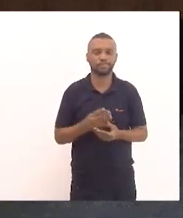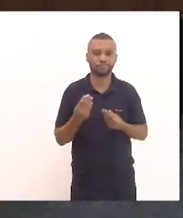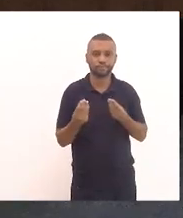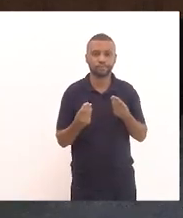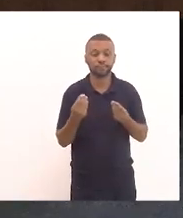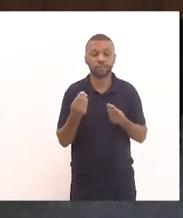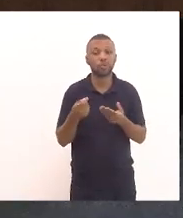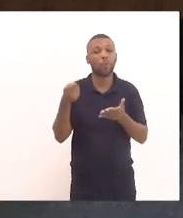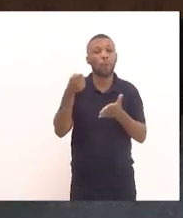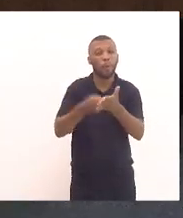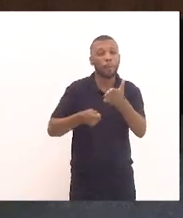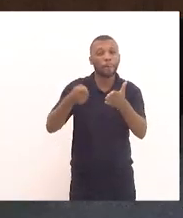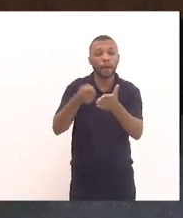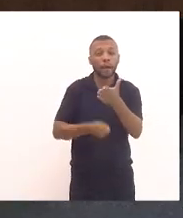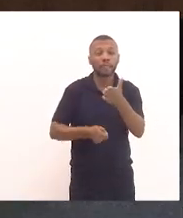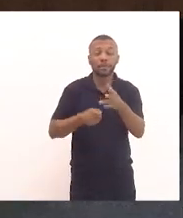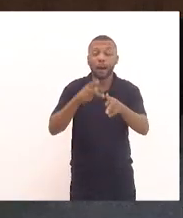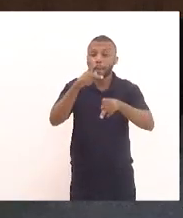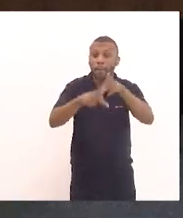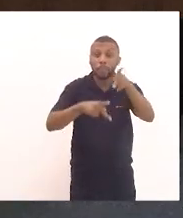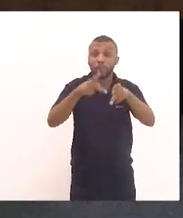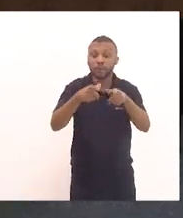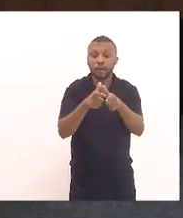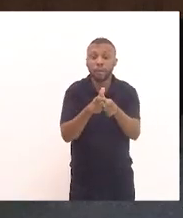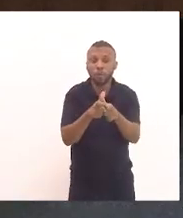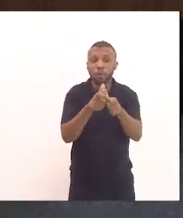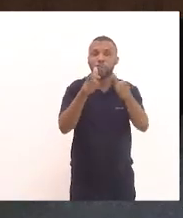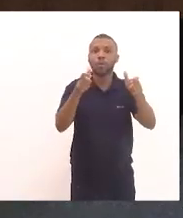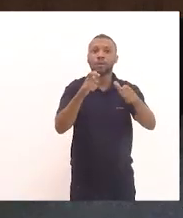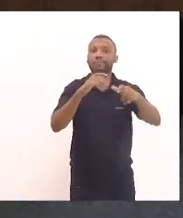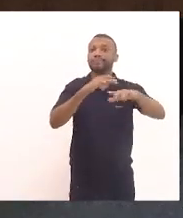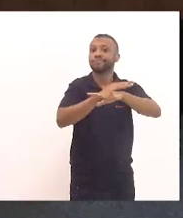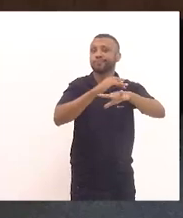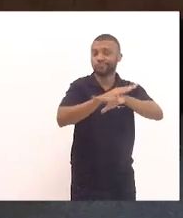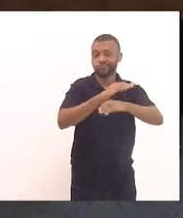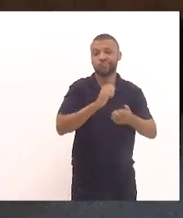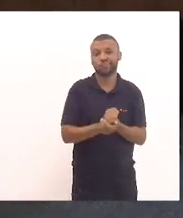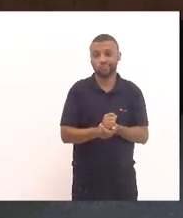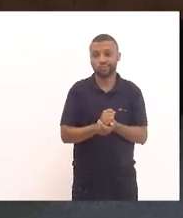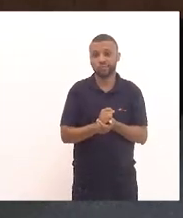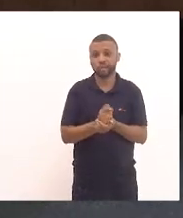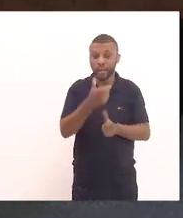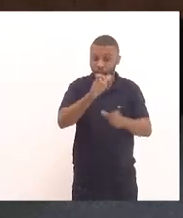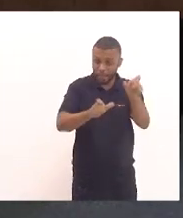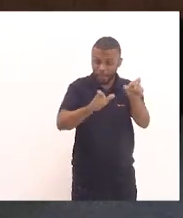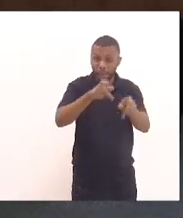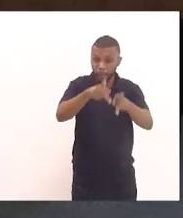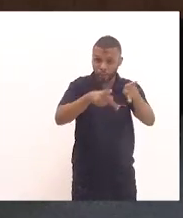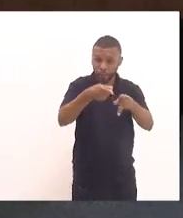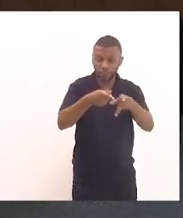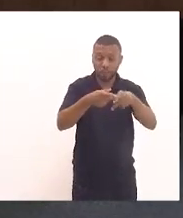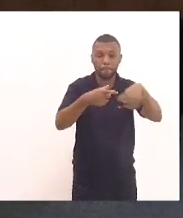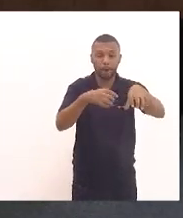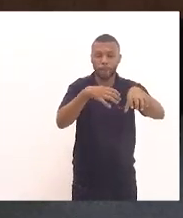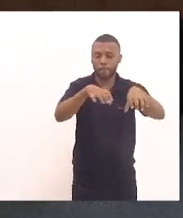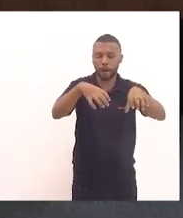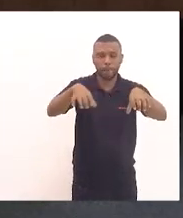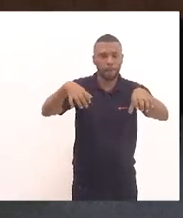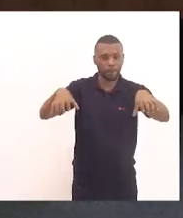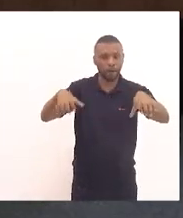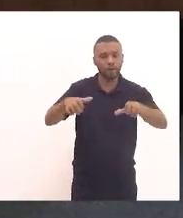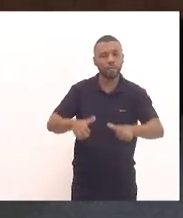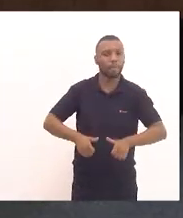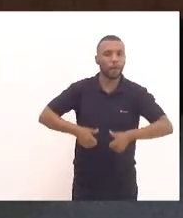num combate à superpopulação dos centros urbanos, uma melhor distribuição da população e a garantia da